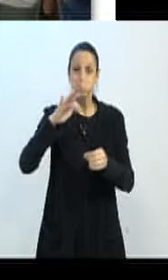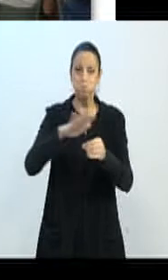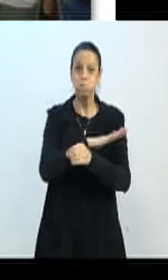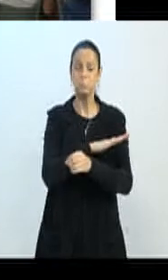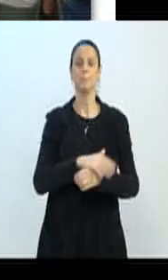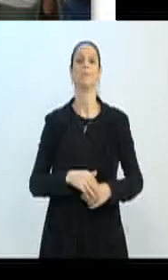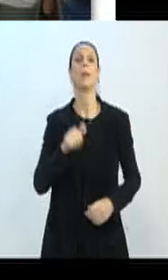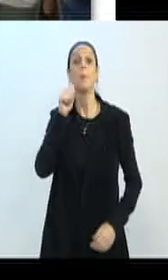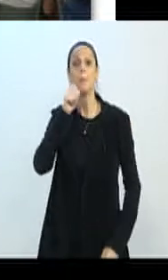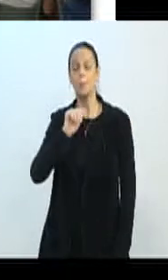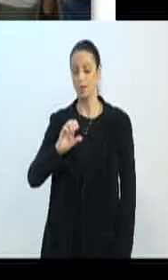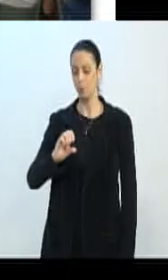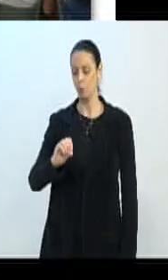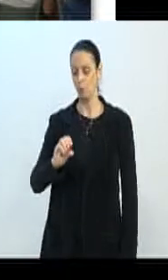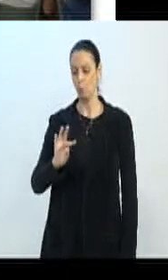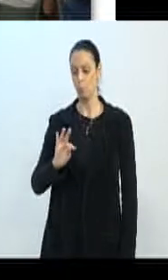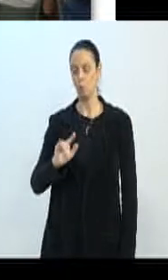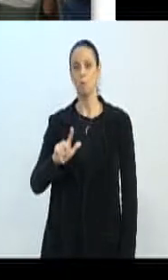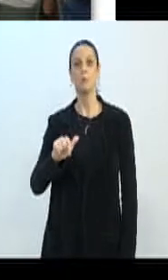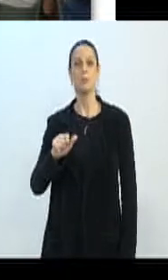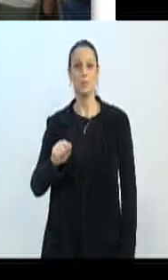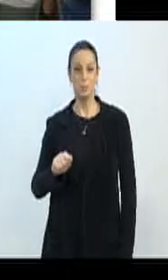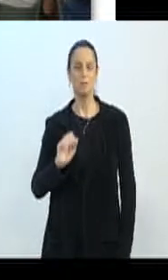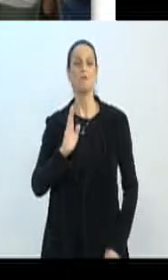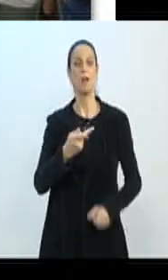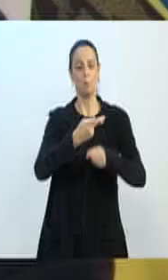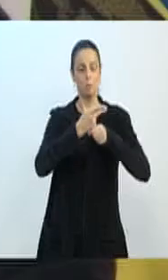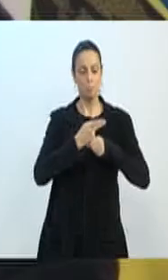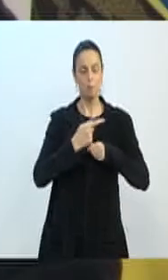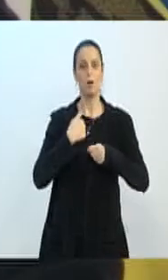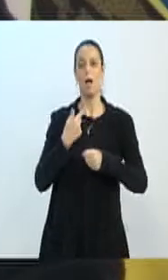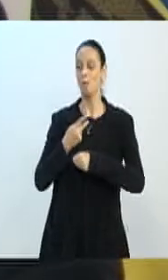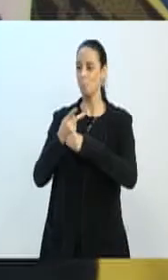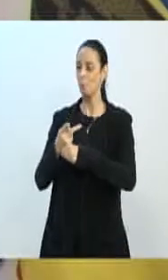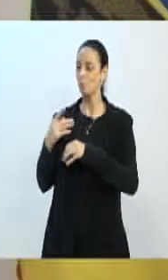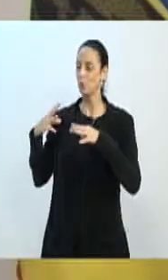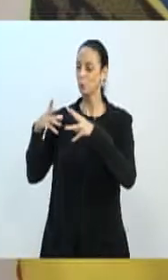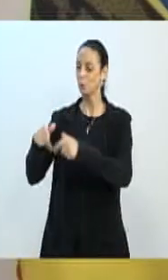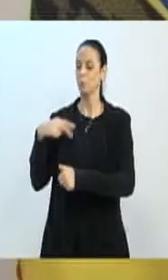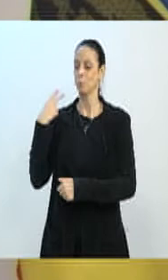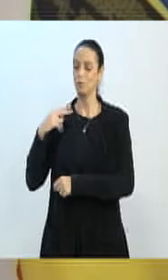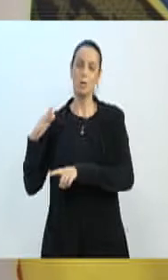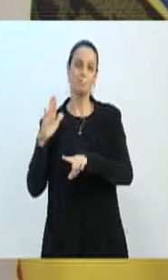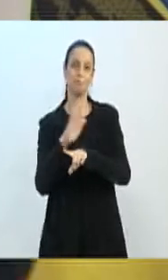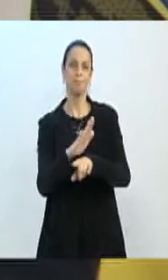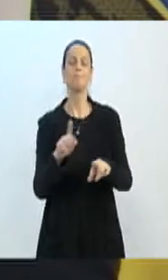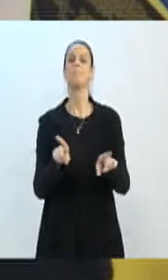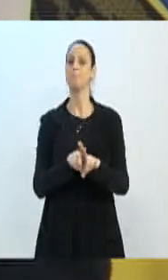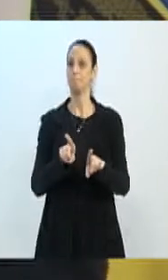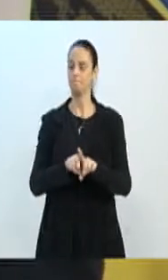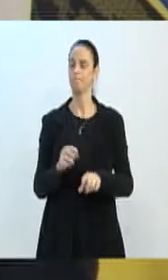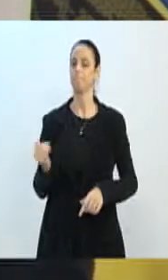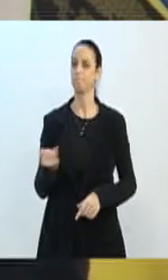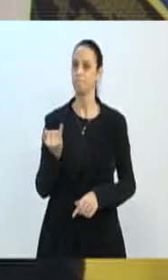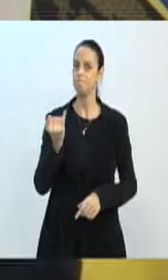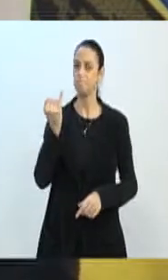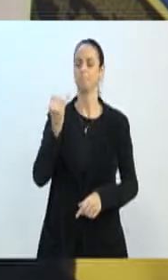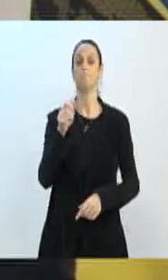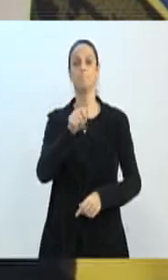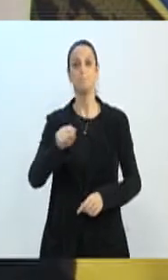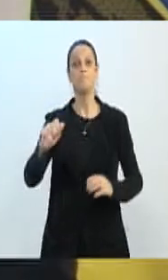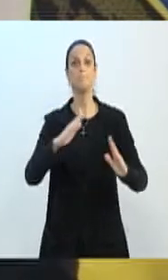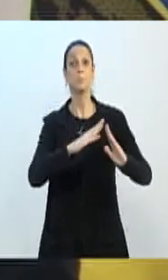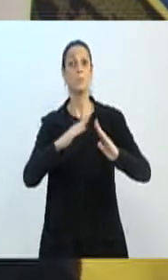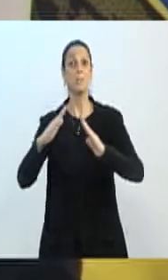ela procurou apoio de todos os vereadores mais vereadores ajudar o importante essa demanda que associações